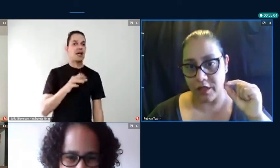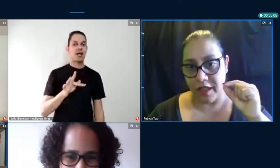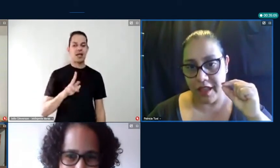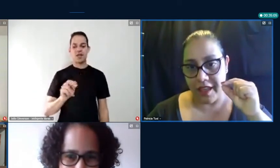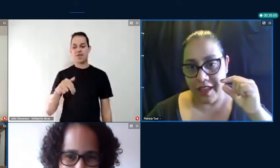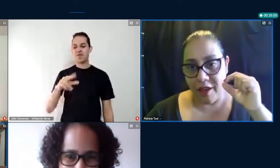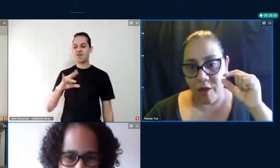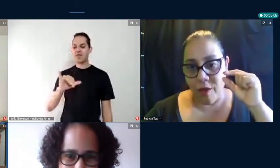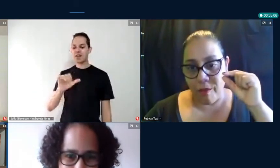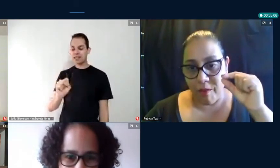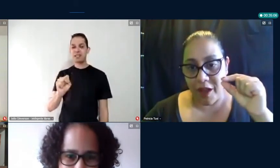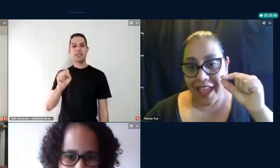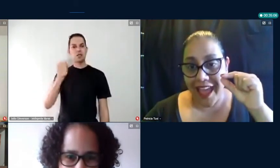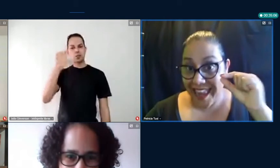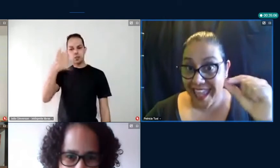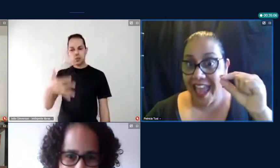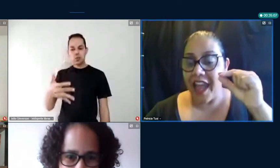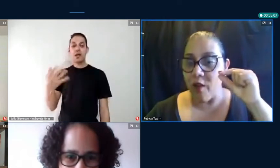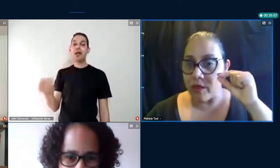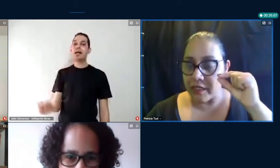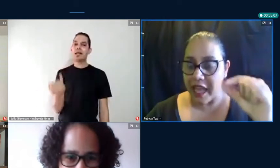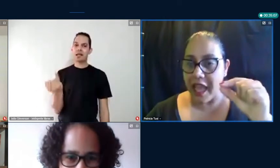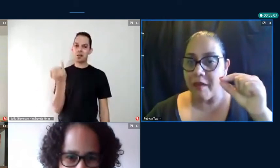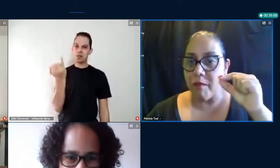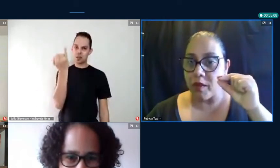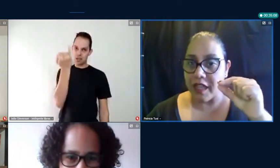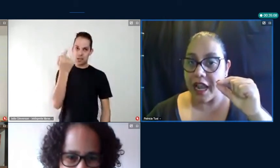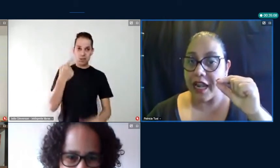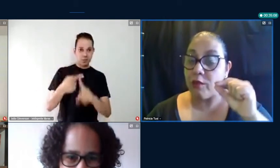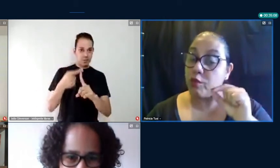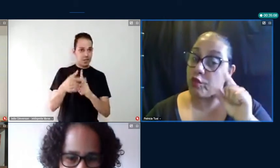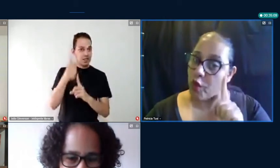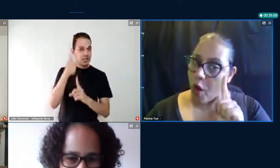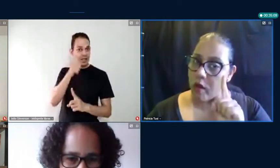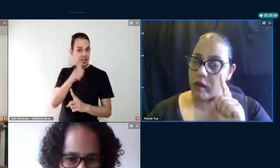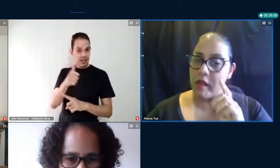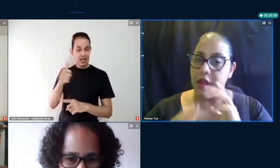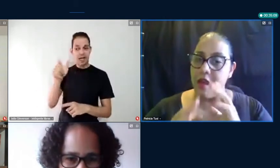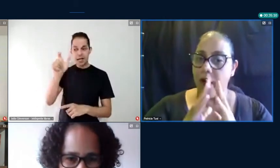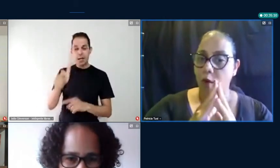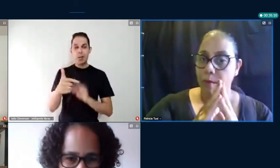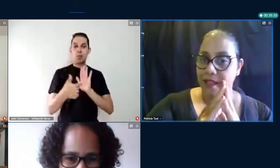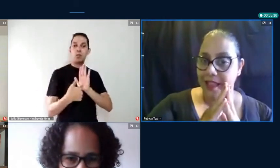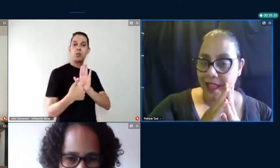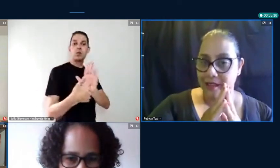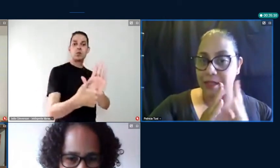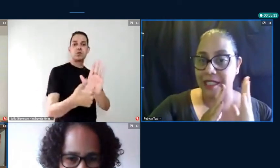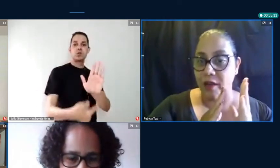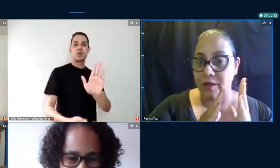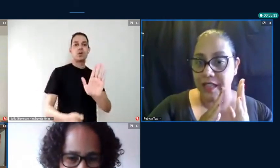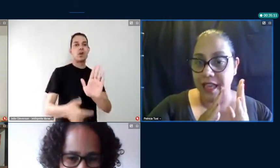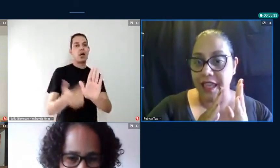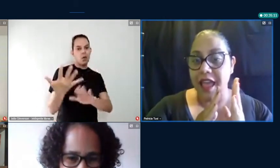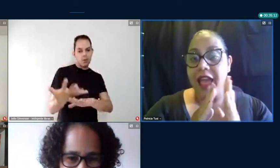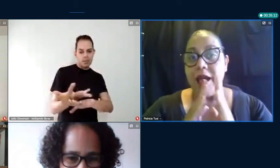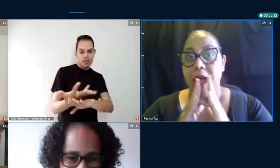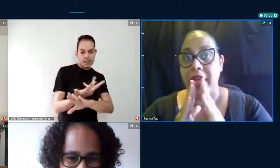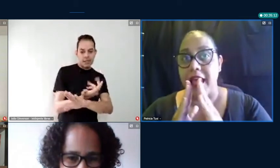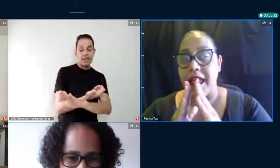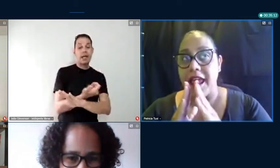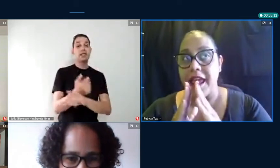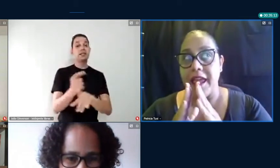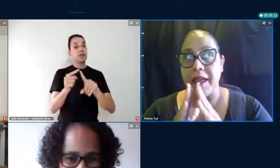importante, porque ali ela consegue mostrar não só a competência, mas ela consegue